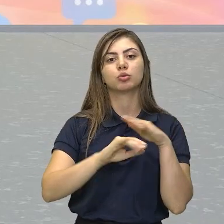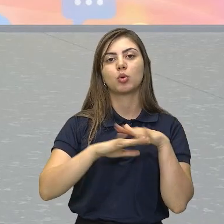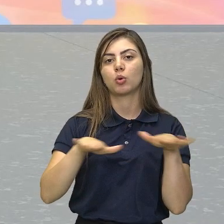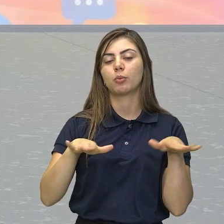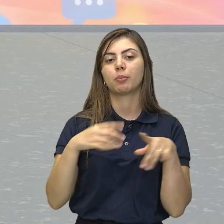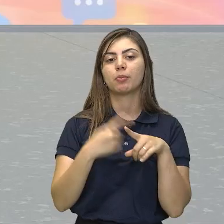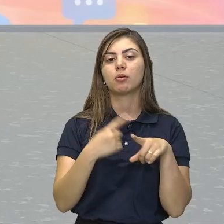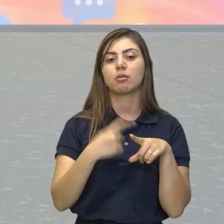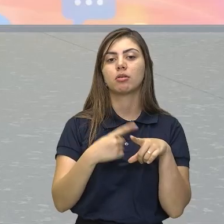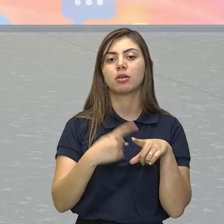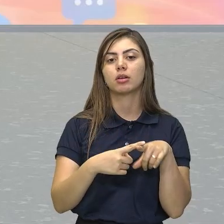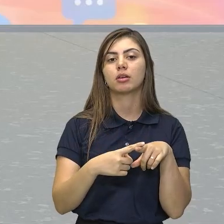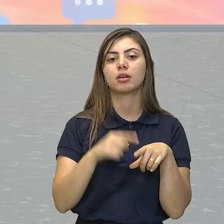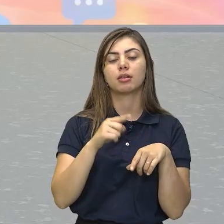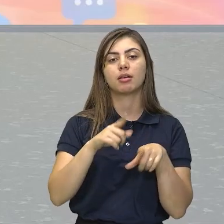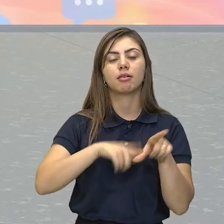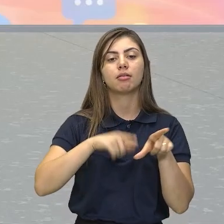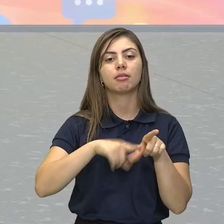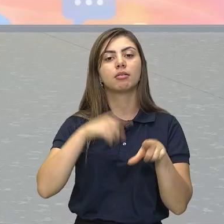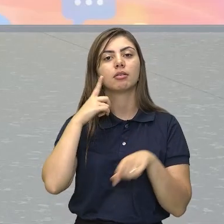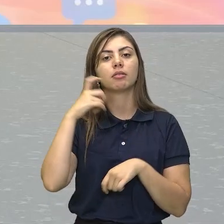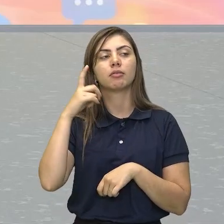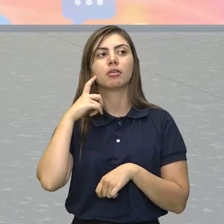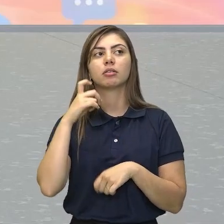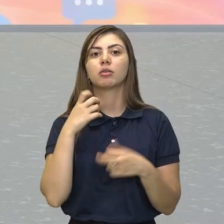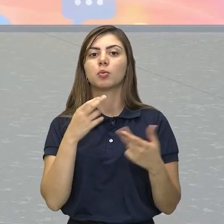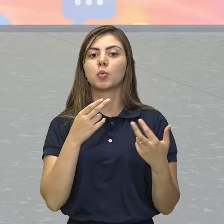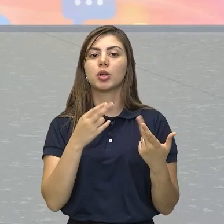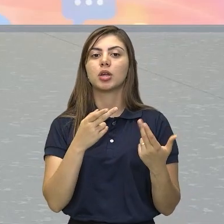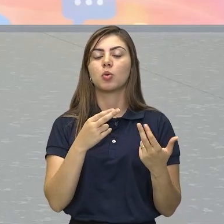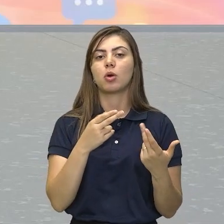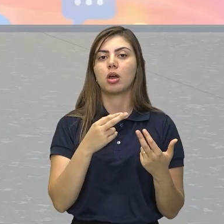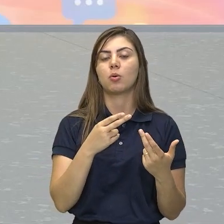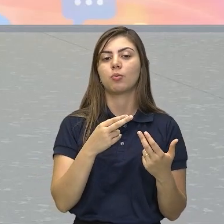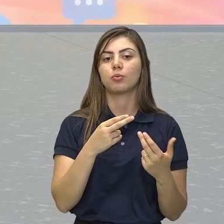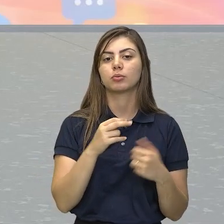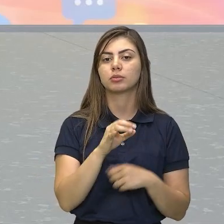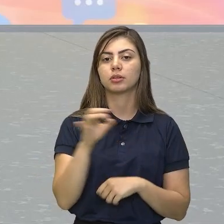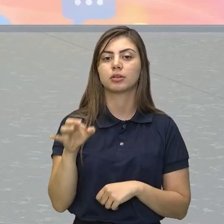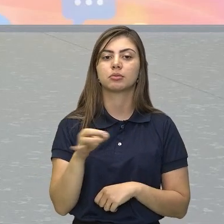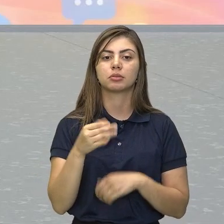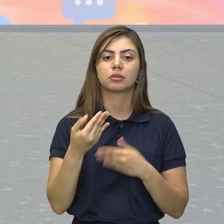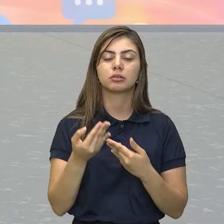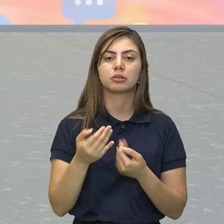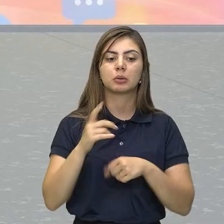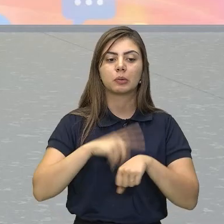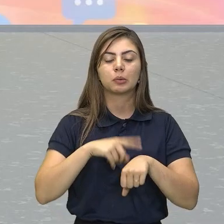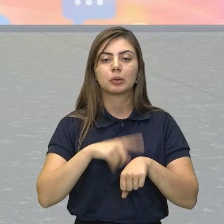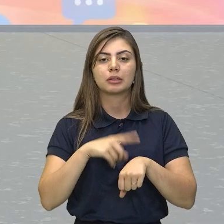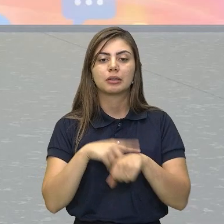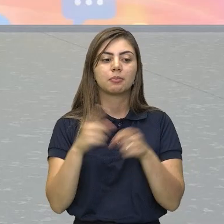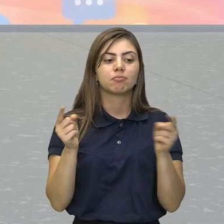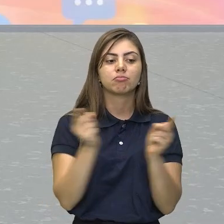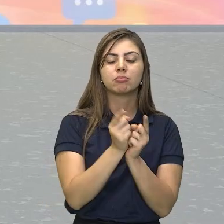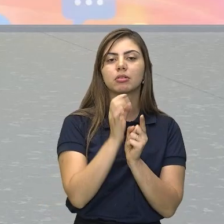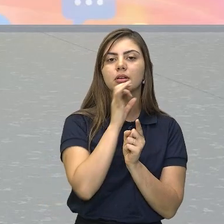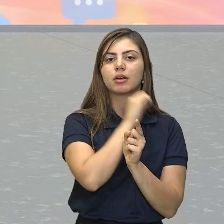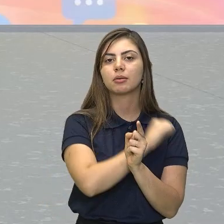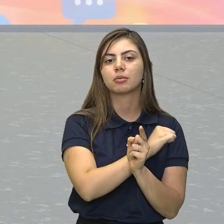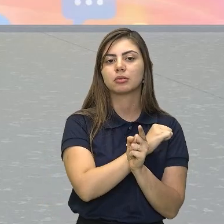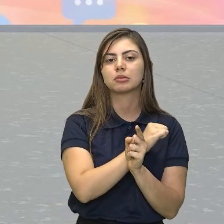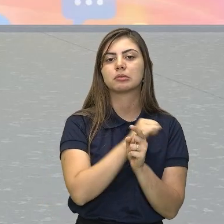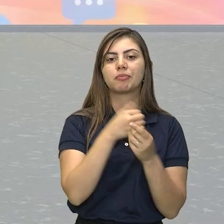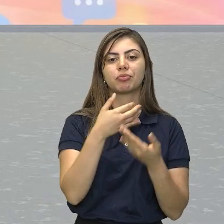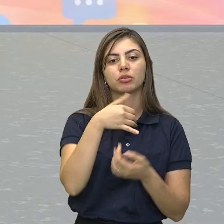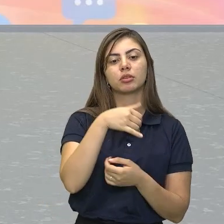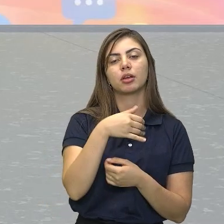pronunciada you, da mesma forma que a palavra. Então, para reduzir o tempo, para abreviar, as pessoas, ao invés de